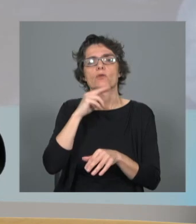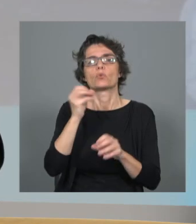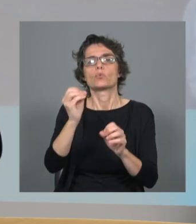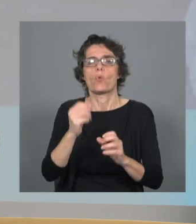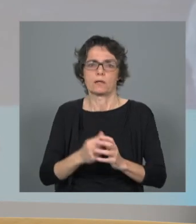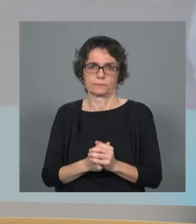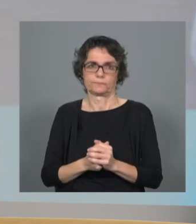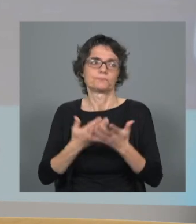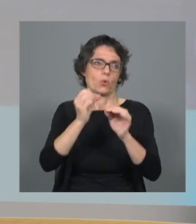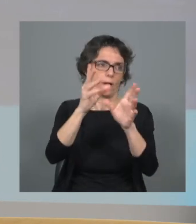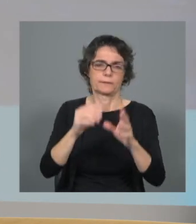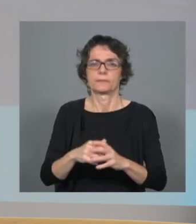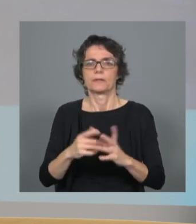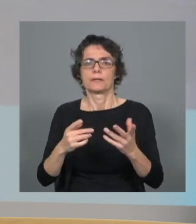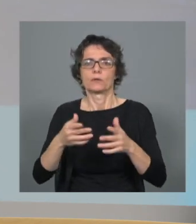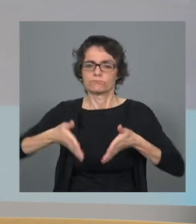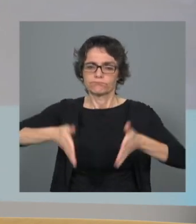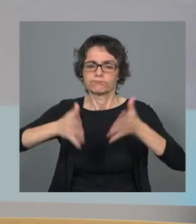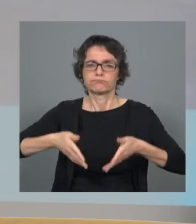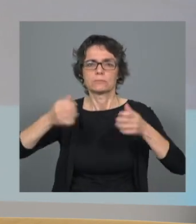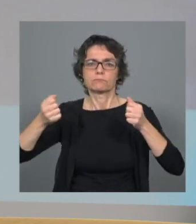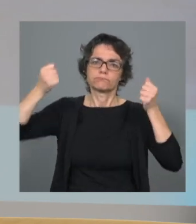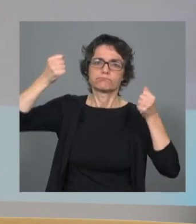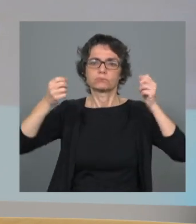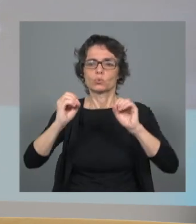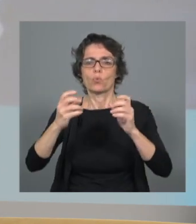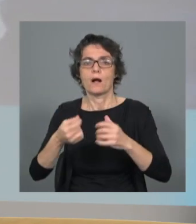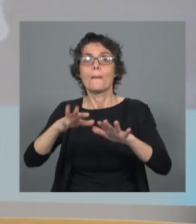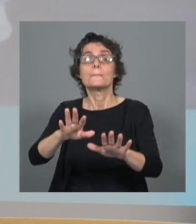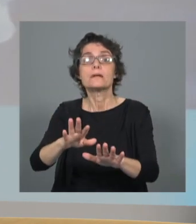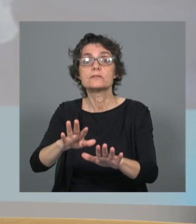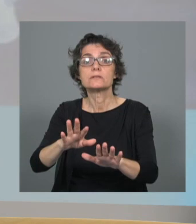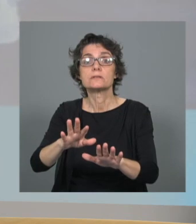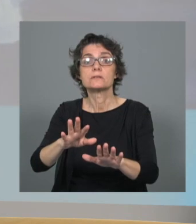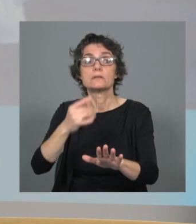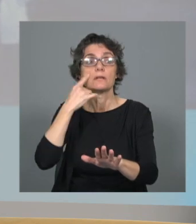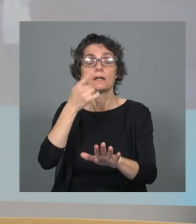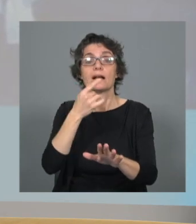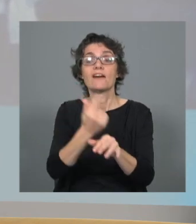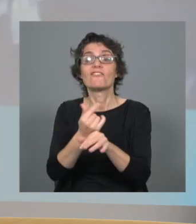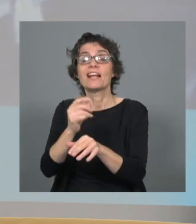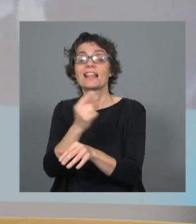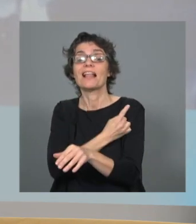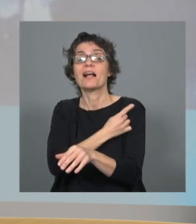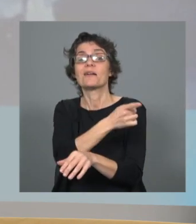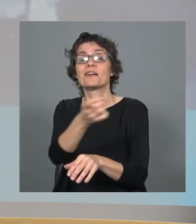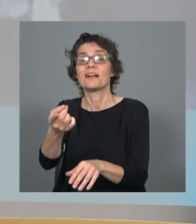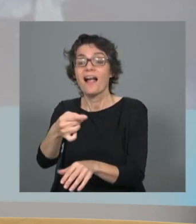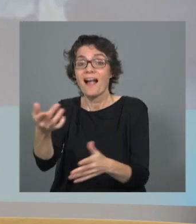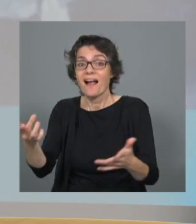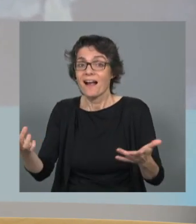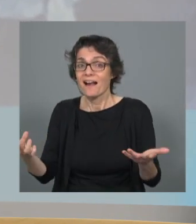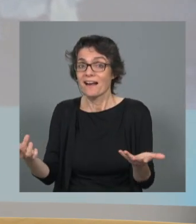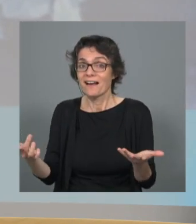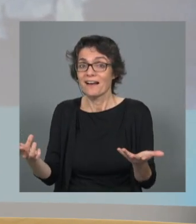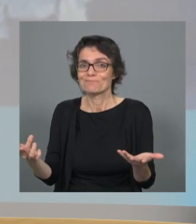desfile na avenida, não. Mas cada qual pode fazer a sua festinha. Como é que vai ser?